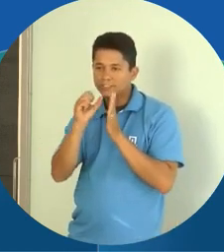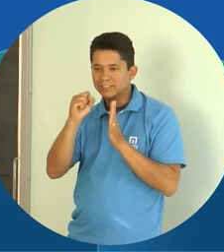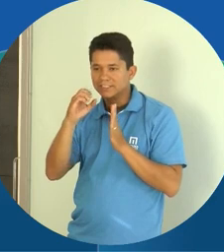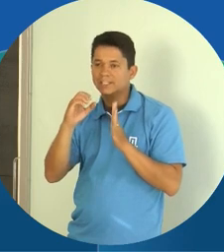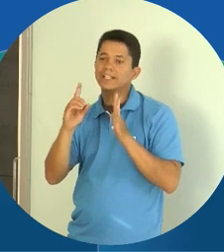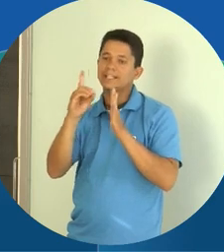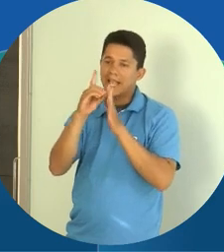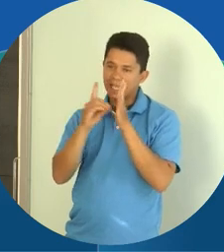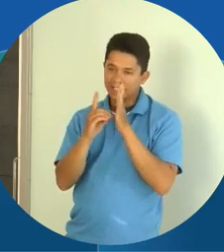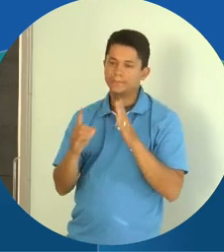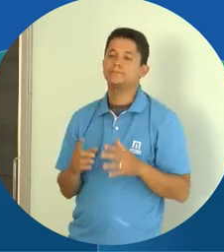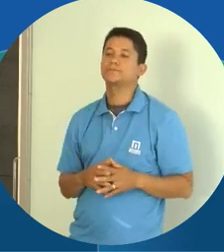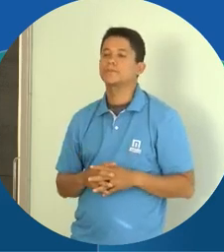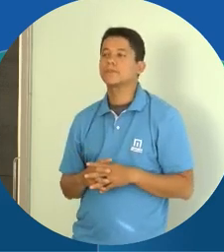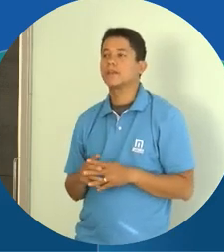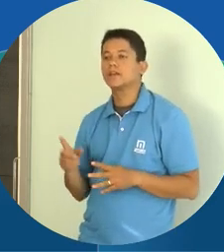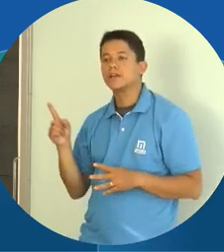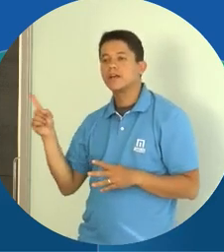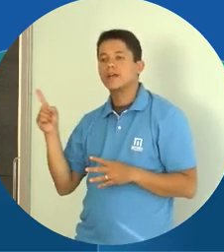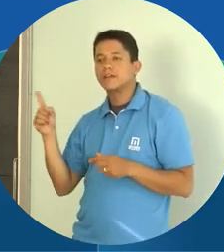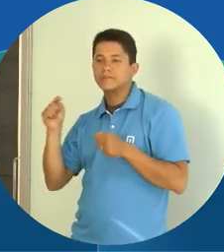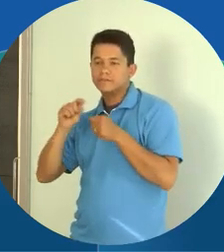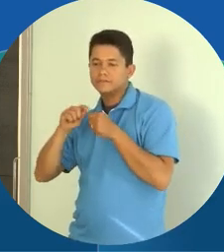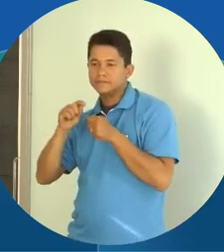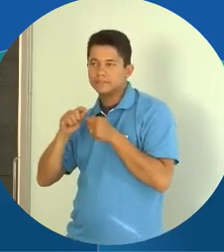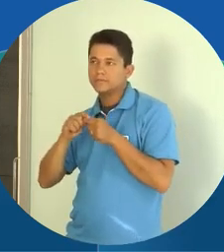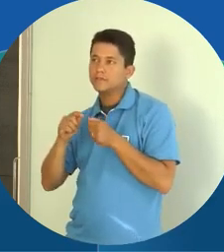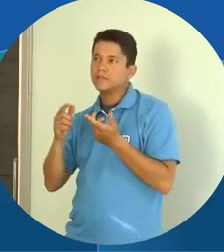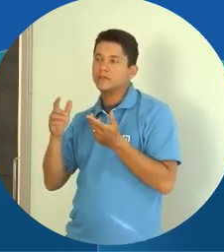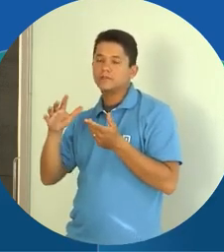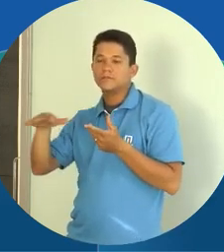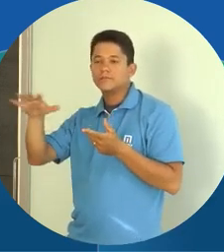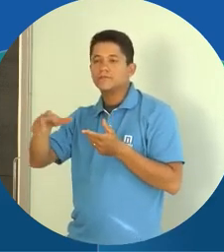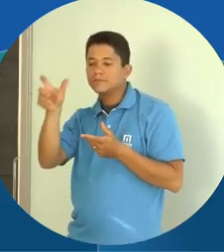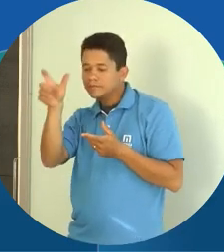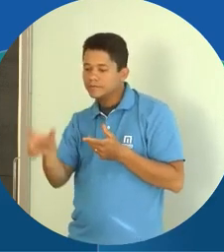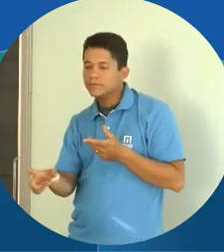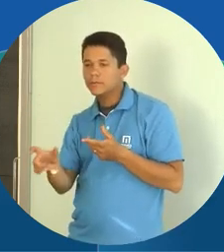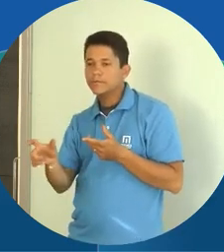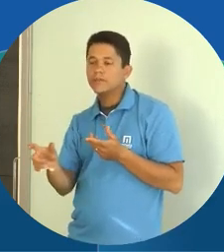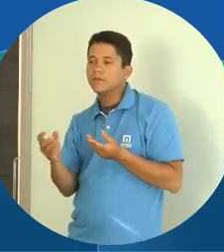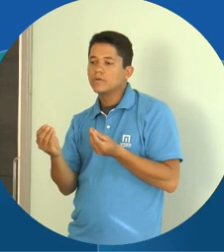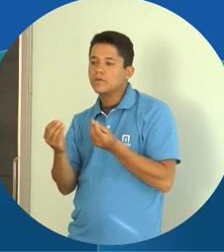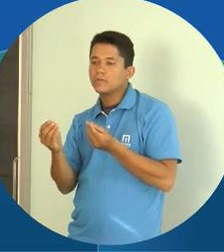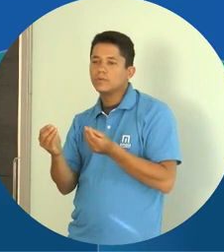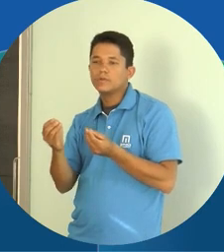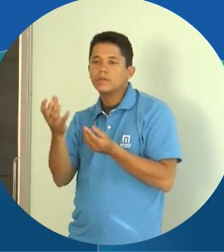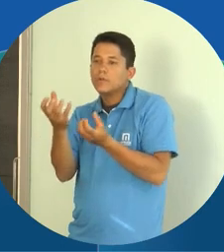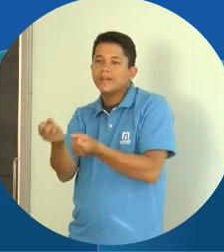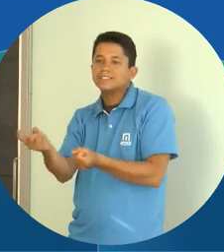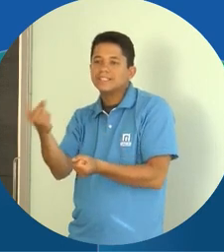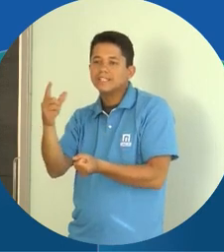praticamente não aceitar outro tipo de estaca, seja ela injetada, seja ela